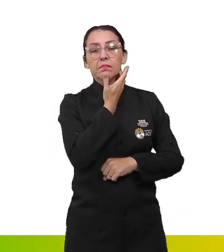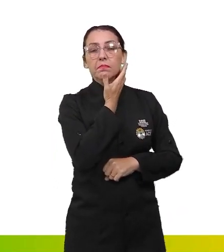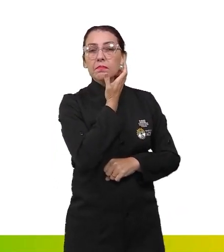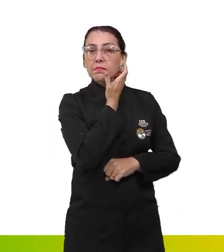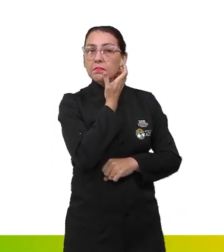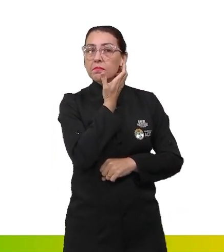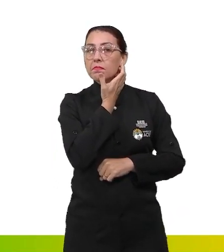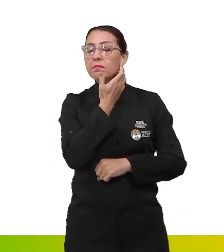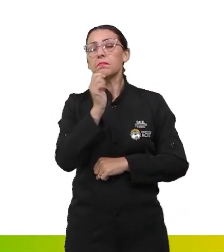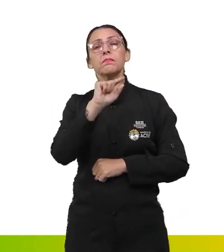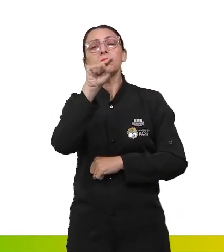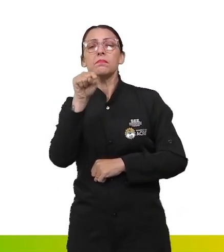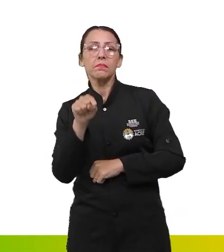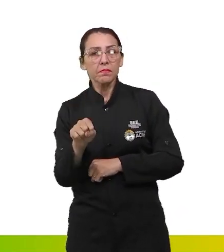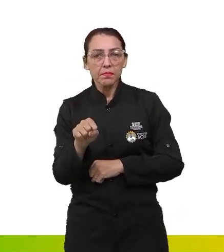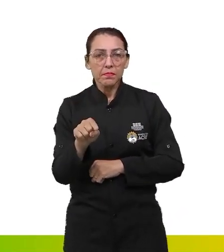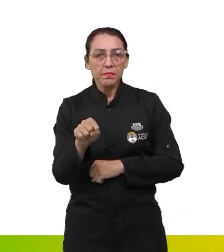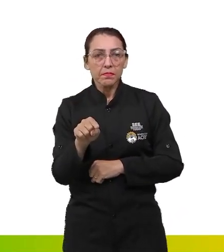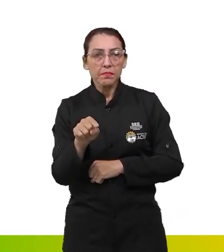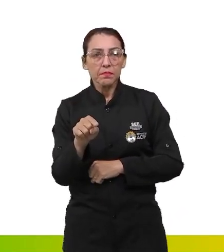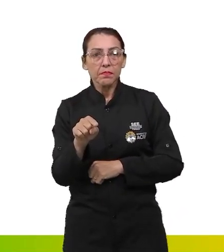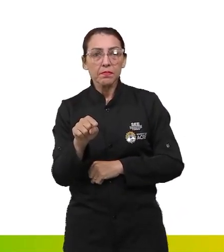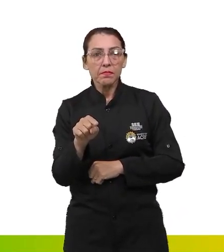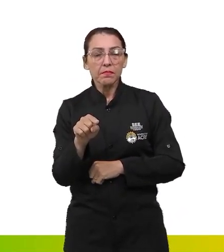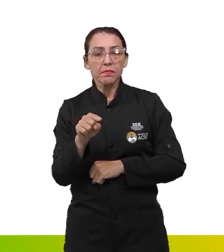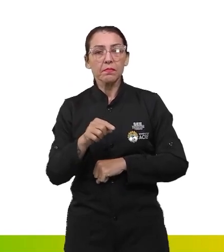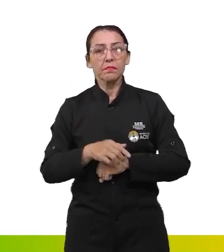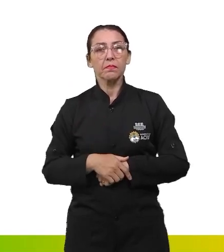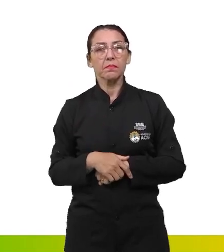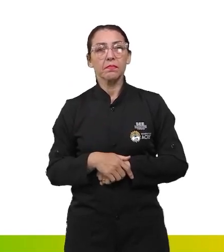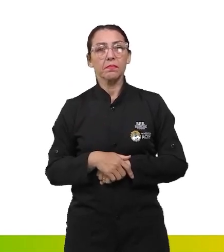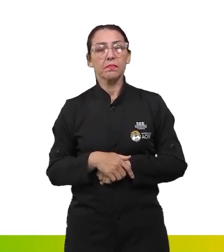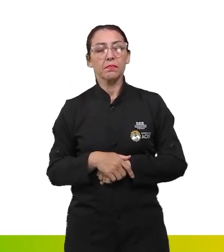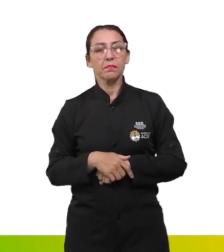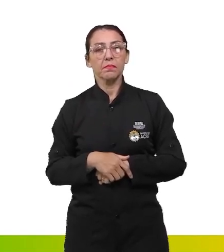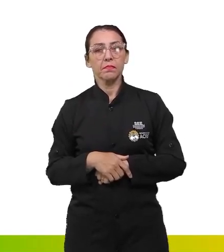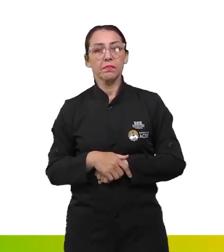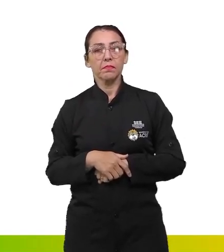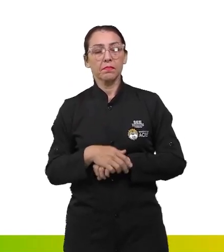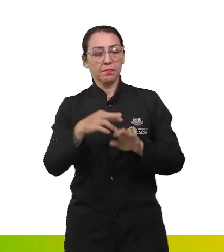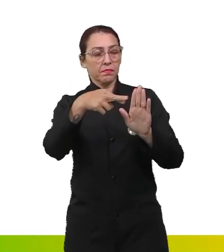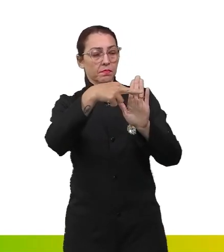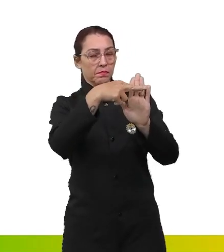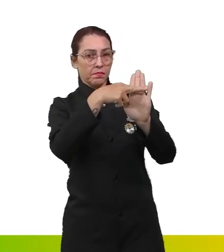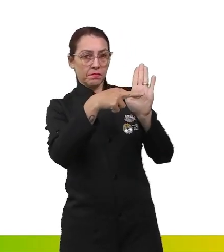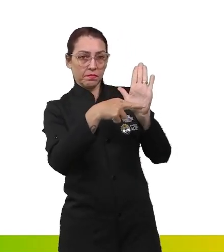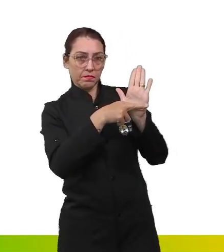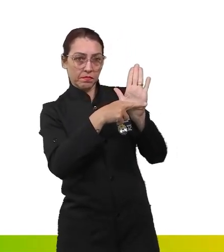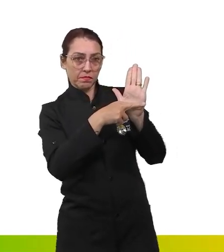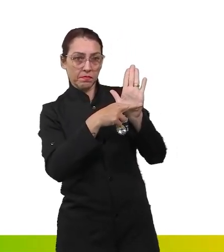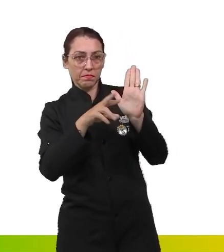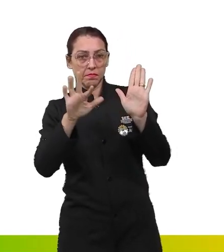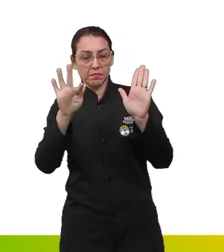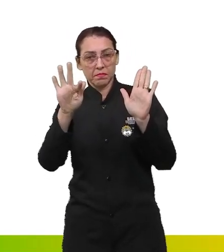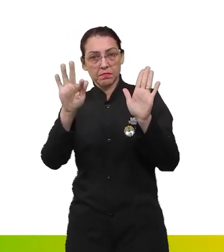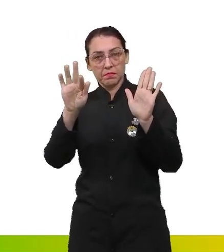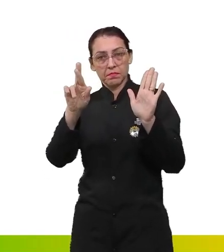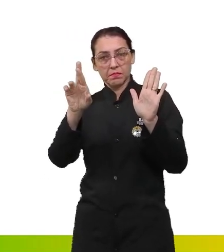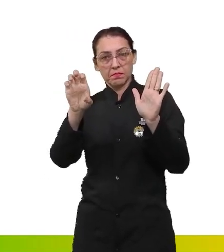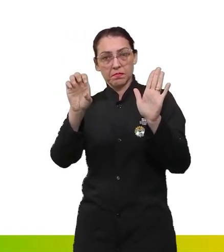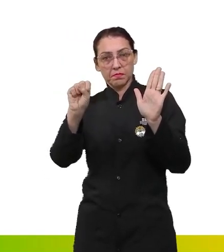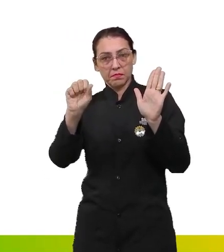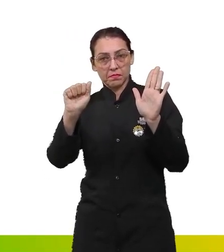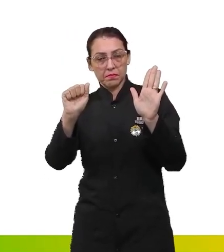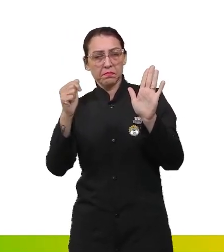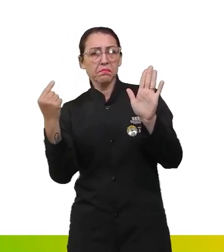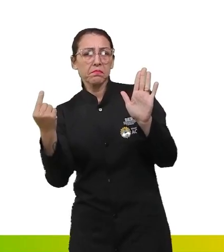uma indagação. Las fresas. Então, vamos aplicar a regra que nós falamos anteriormente. Fresas, eu pergunto para você, estudante, está no